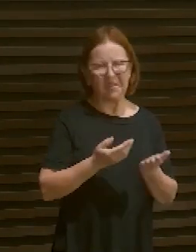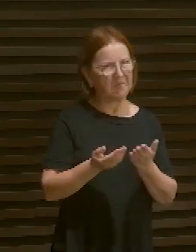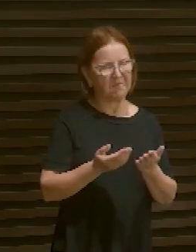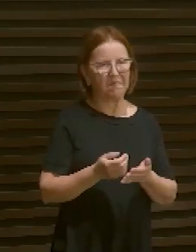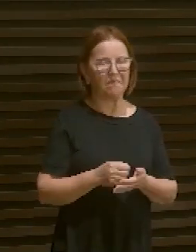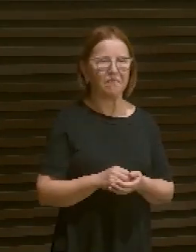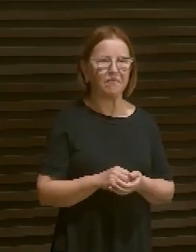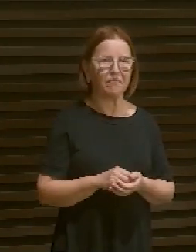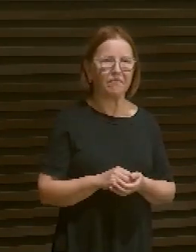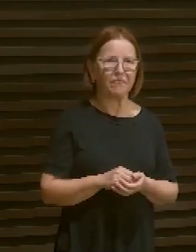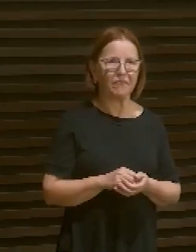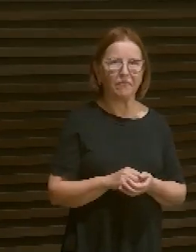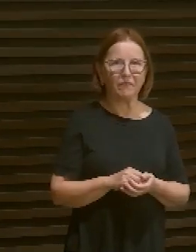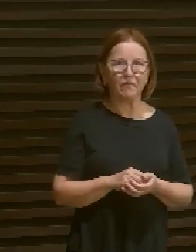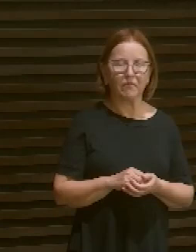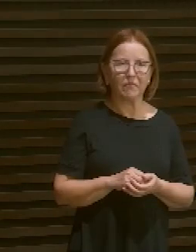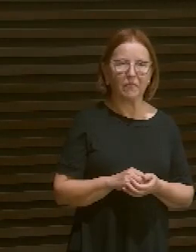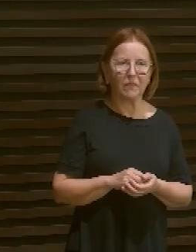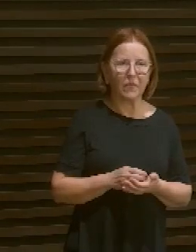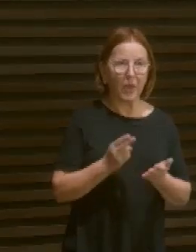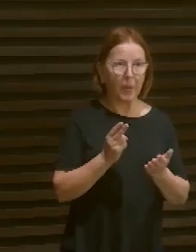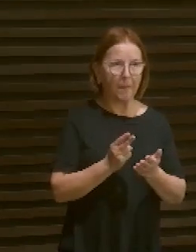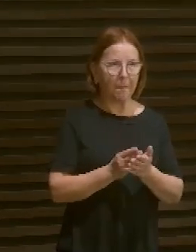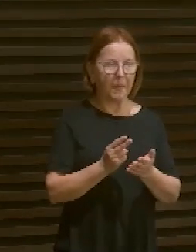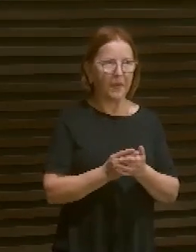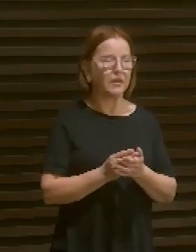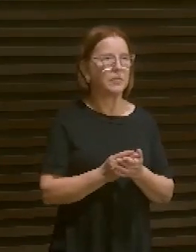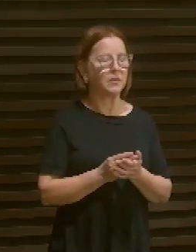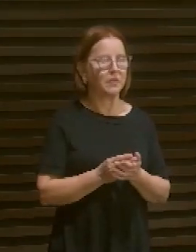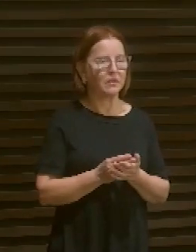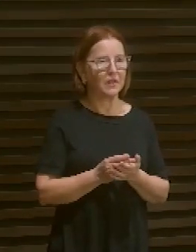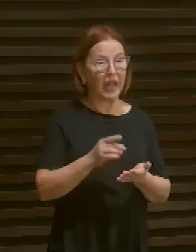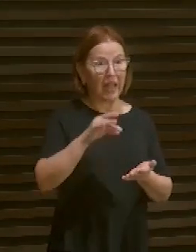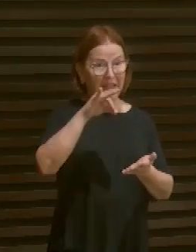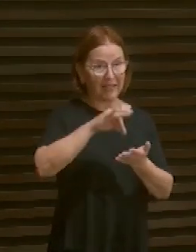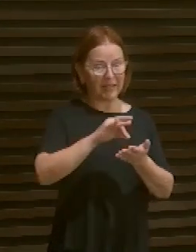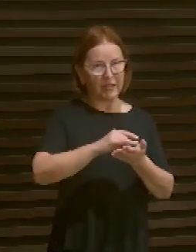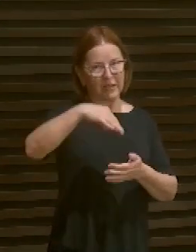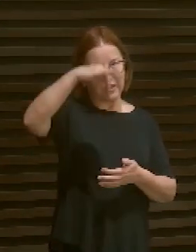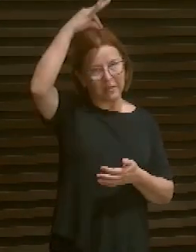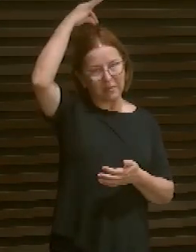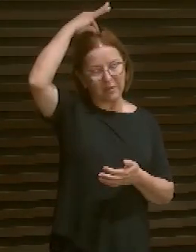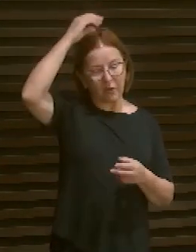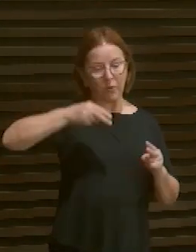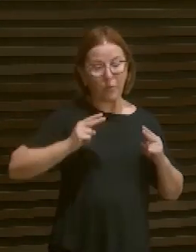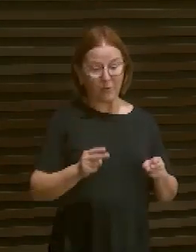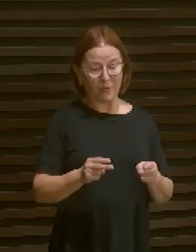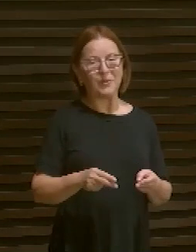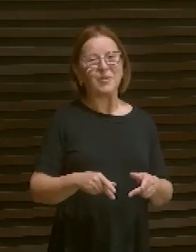muita coisa das sombras tenham passado, a realidade espiritual continua presente e